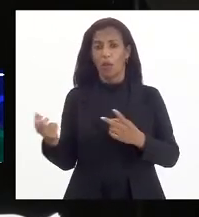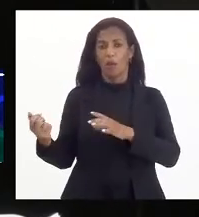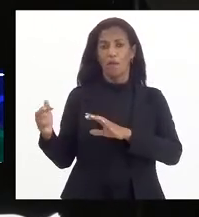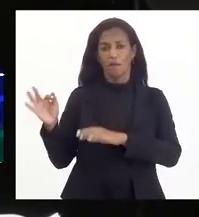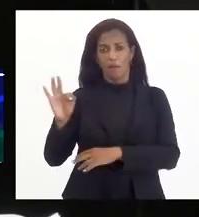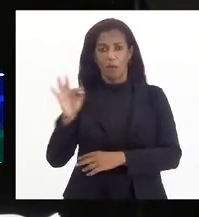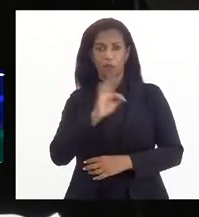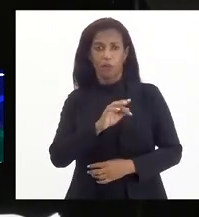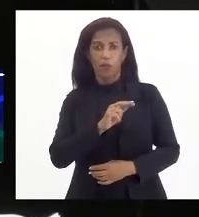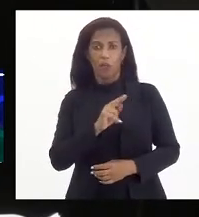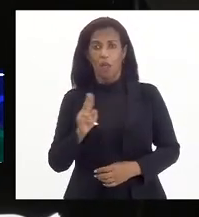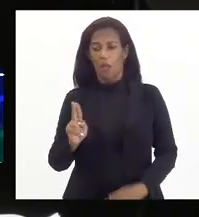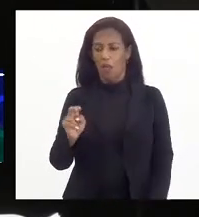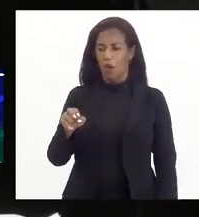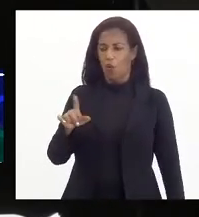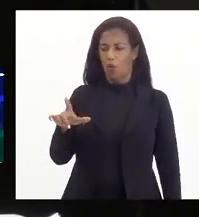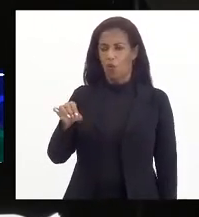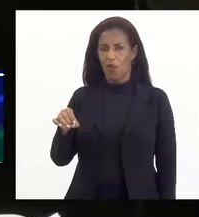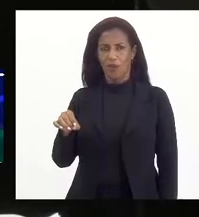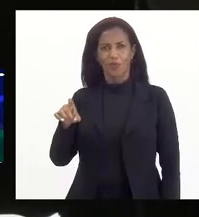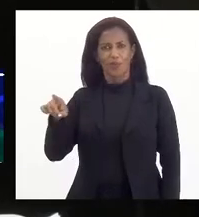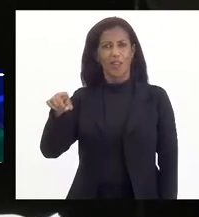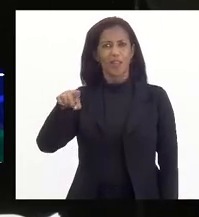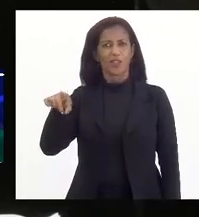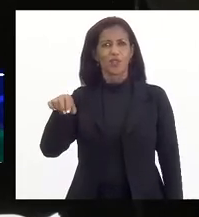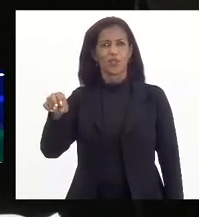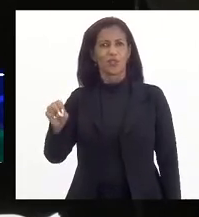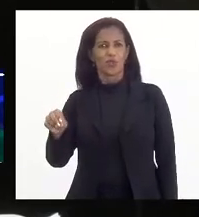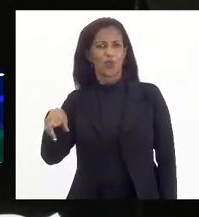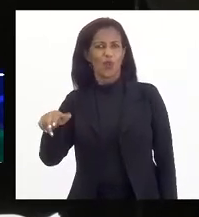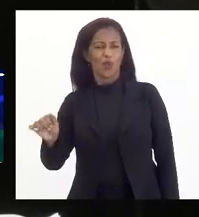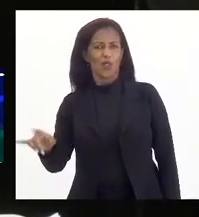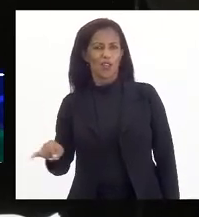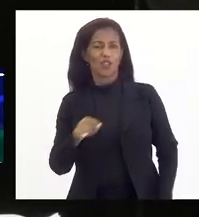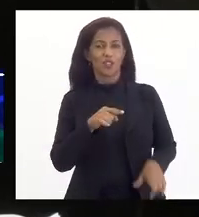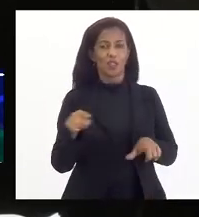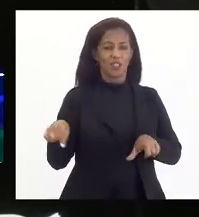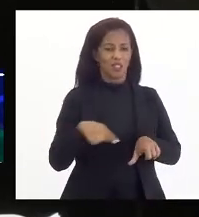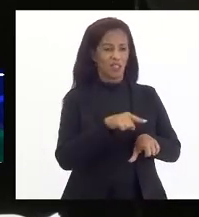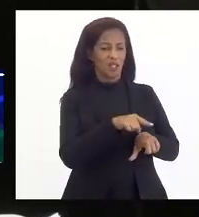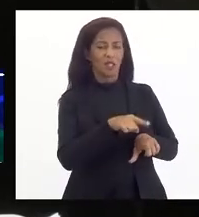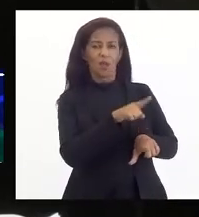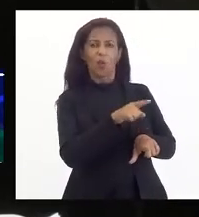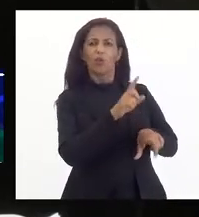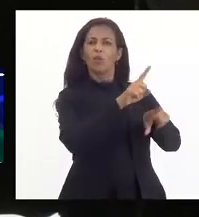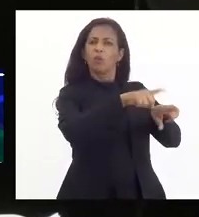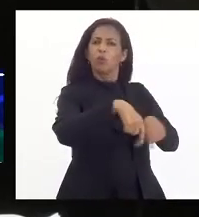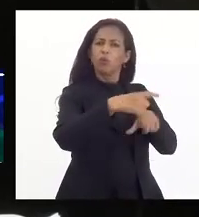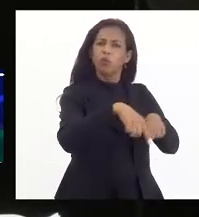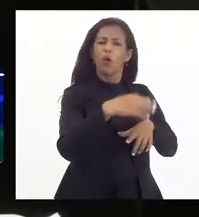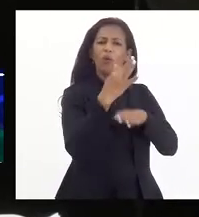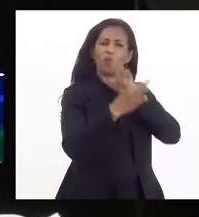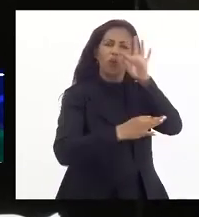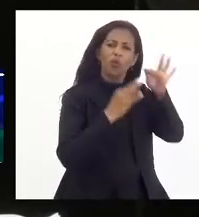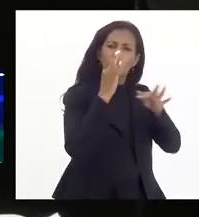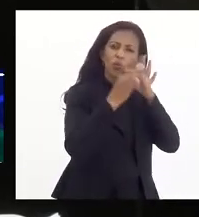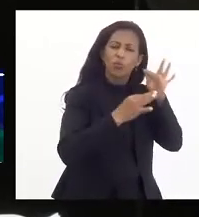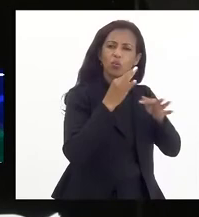universidades ao erro na zona leste do Rio de Janeiro EA outra voltada para as áreas de horticultura floricultura